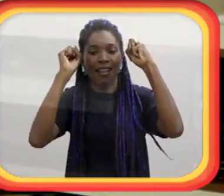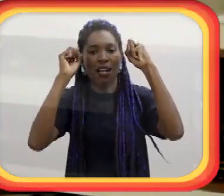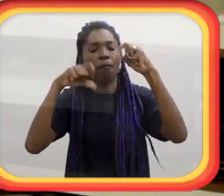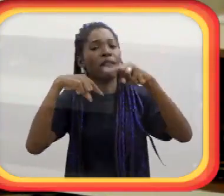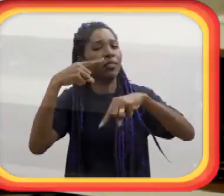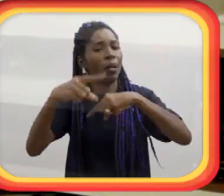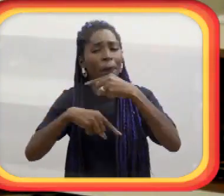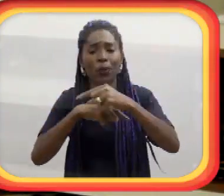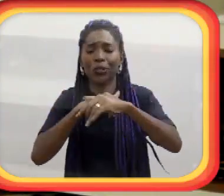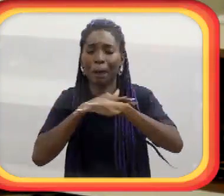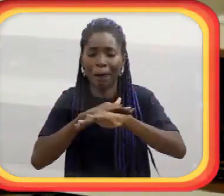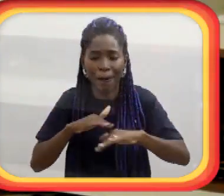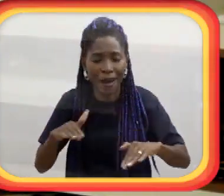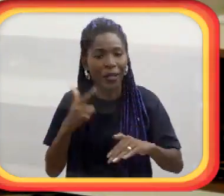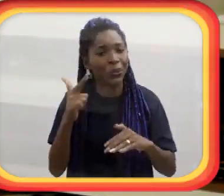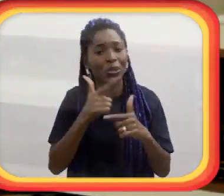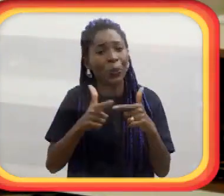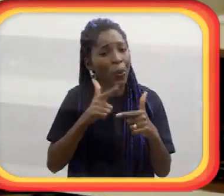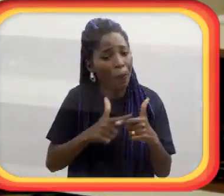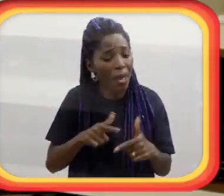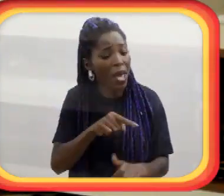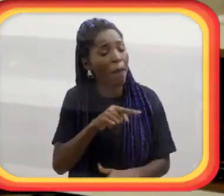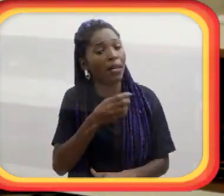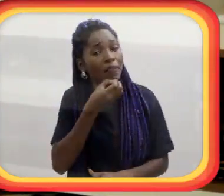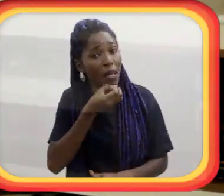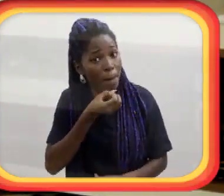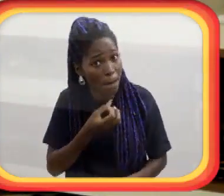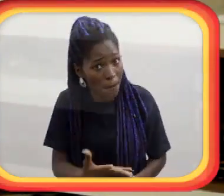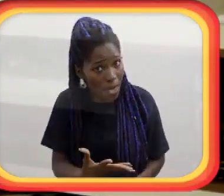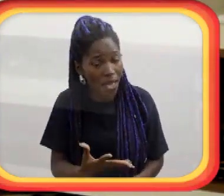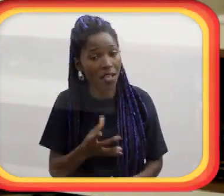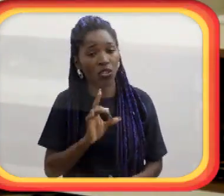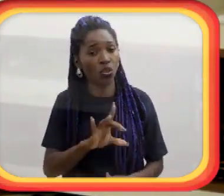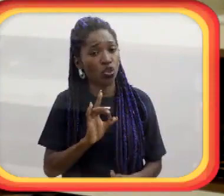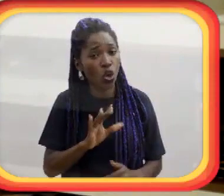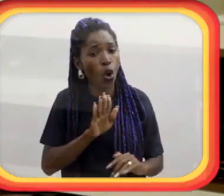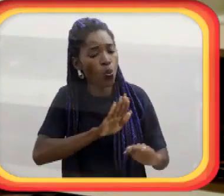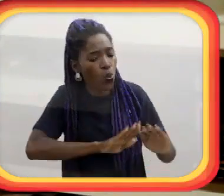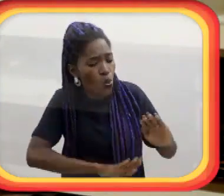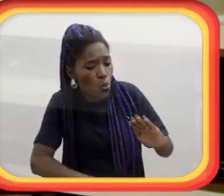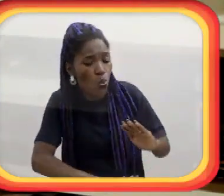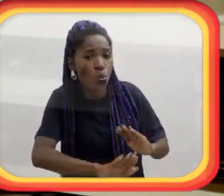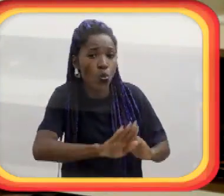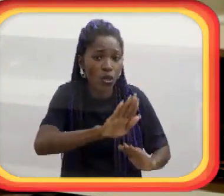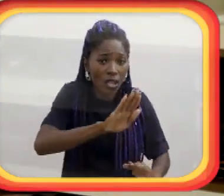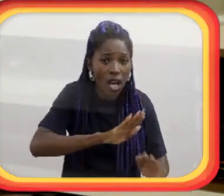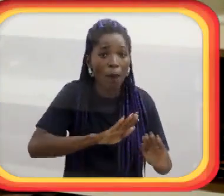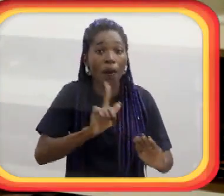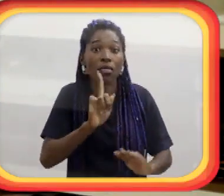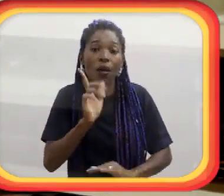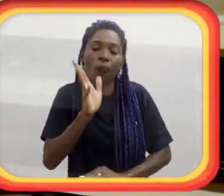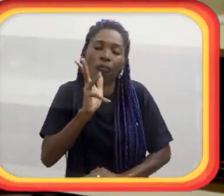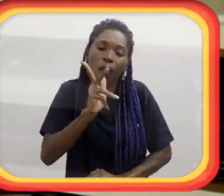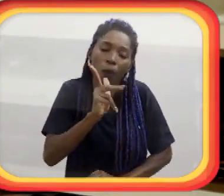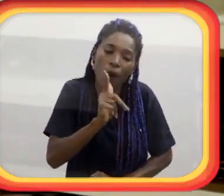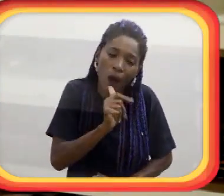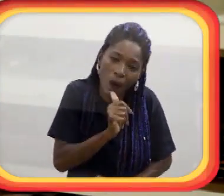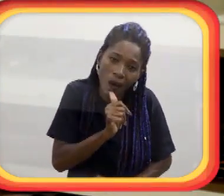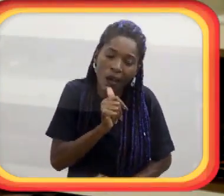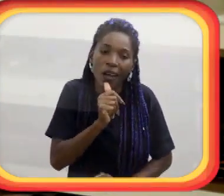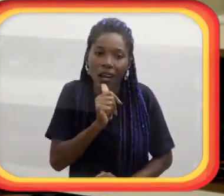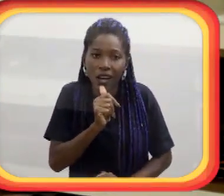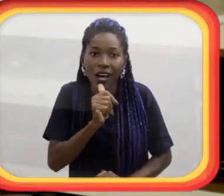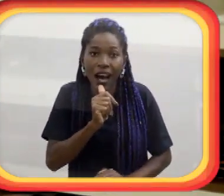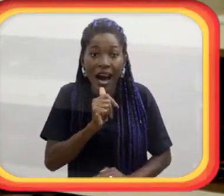que isso passa e que não tem problema, que tá tudo bem, que ela tava bem, né? Que tinha só que cuidar para não